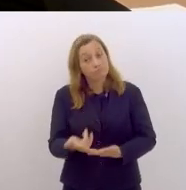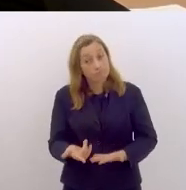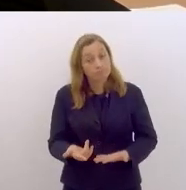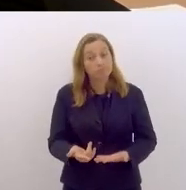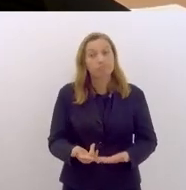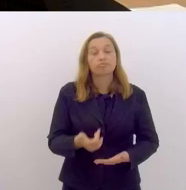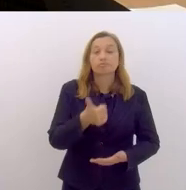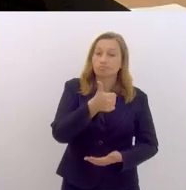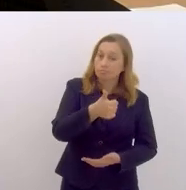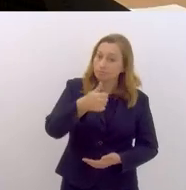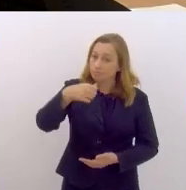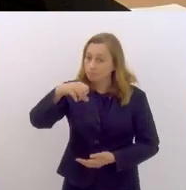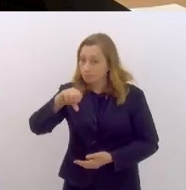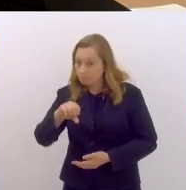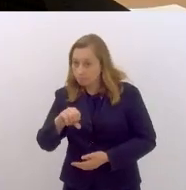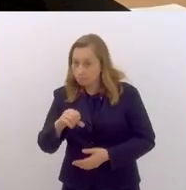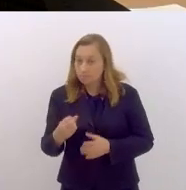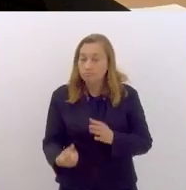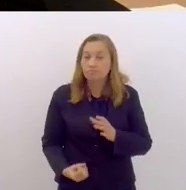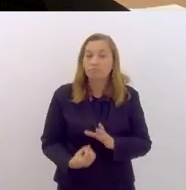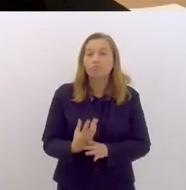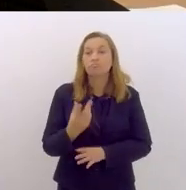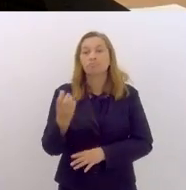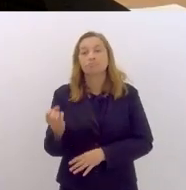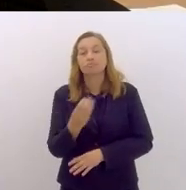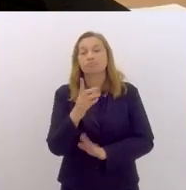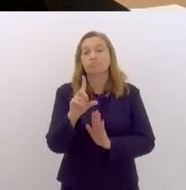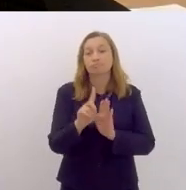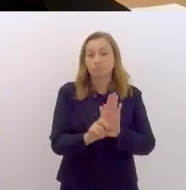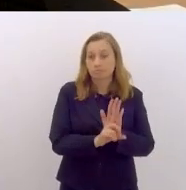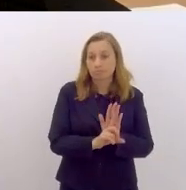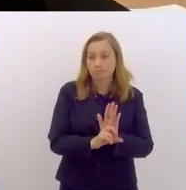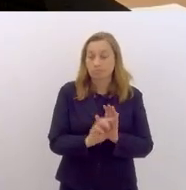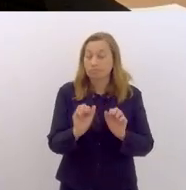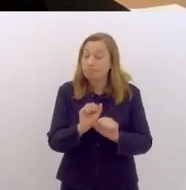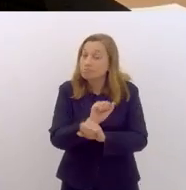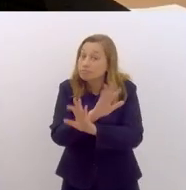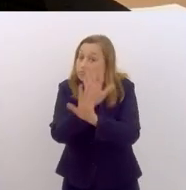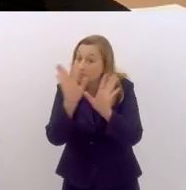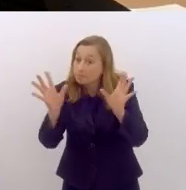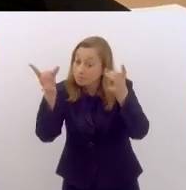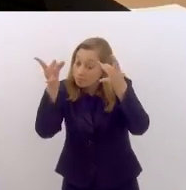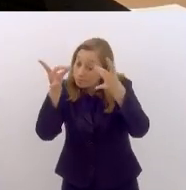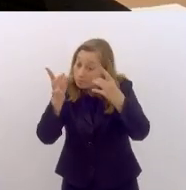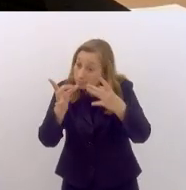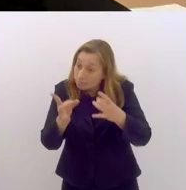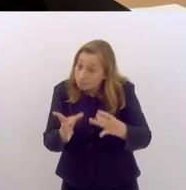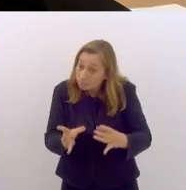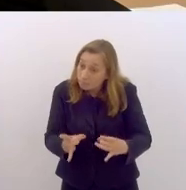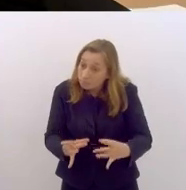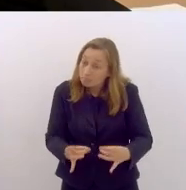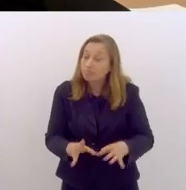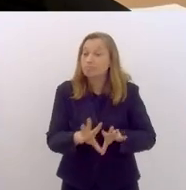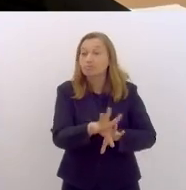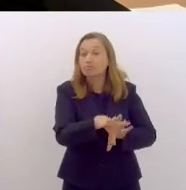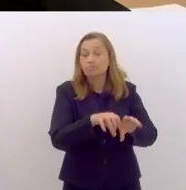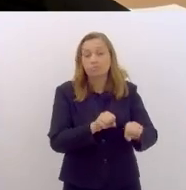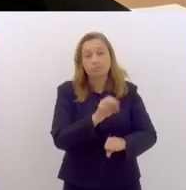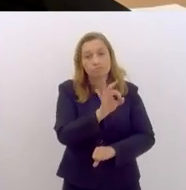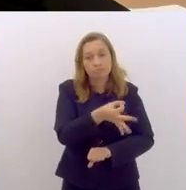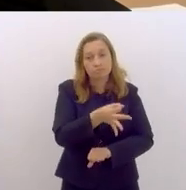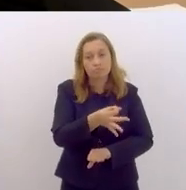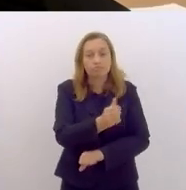em 2019, uma nova lei para deixar textualmente, né, no diploma legal, que